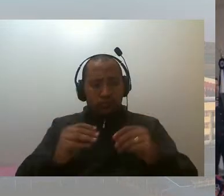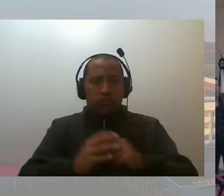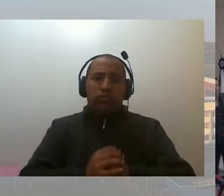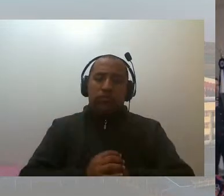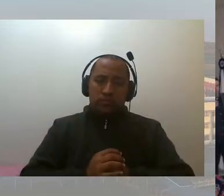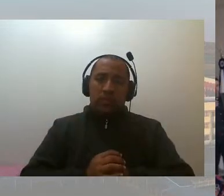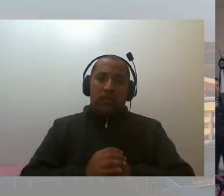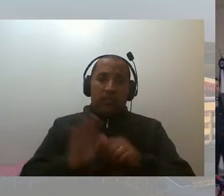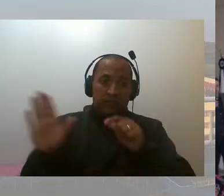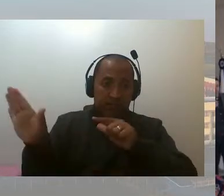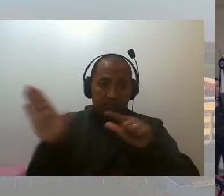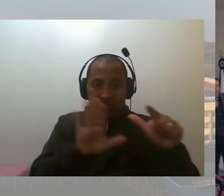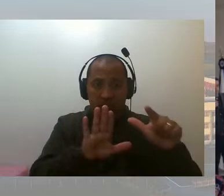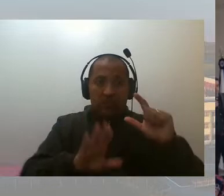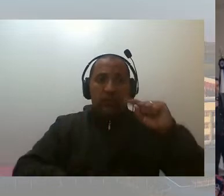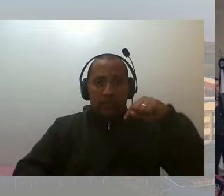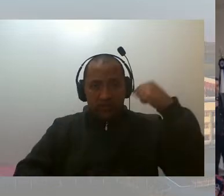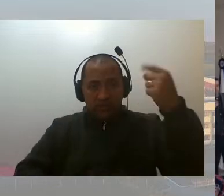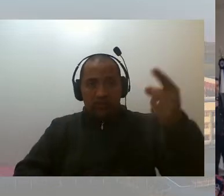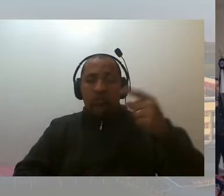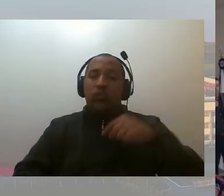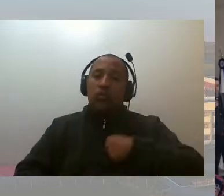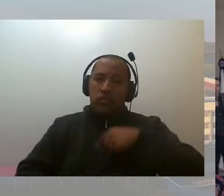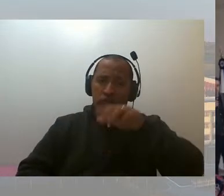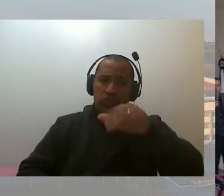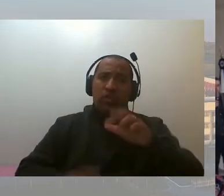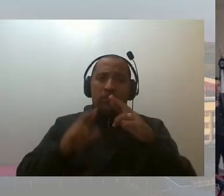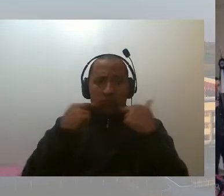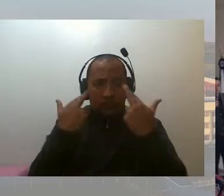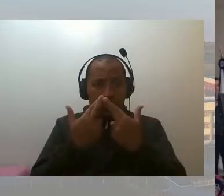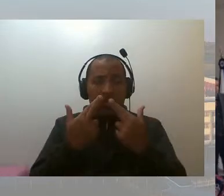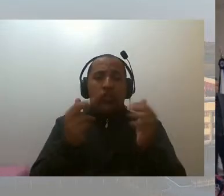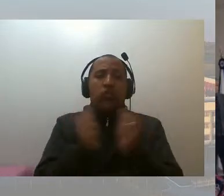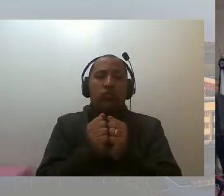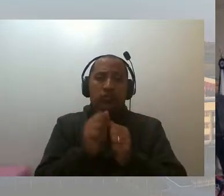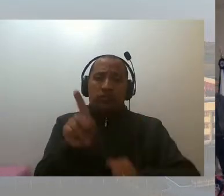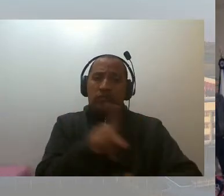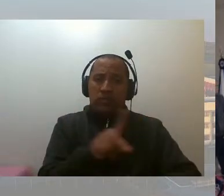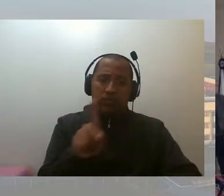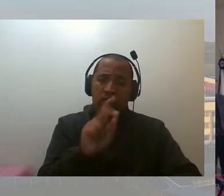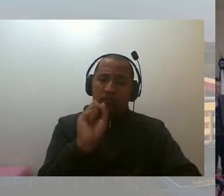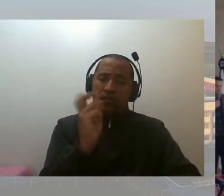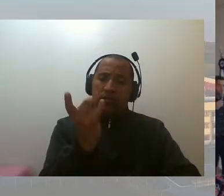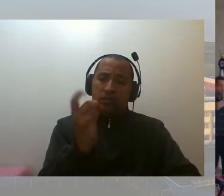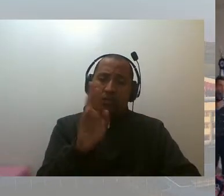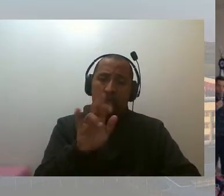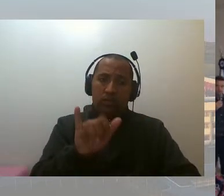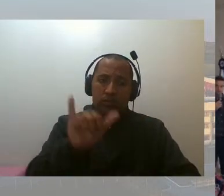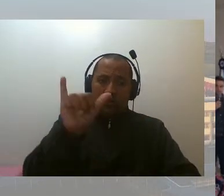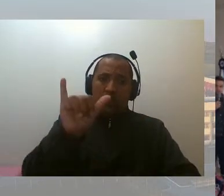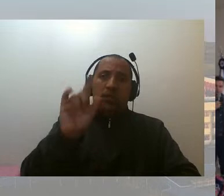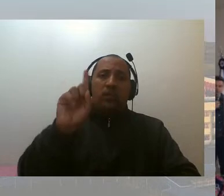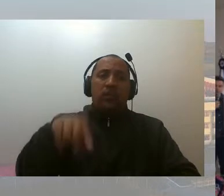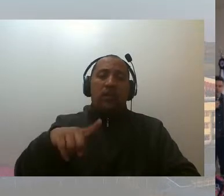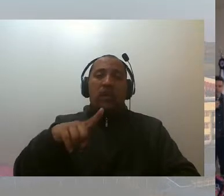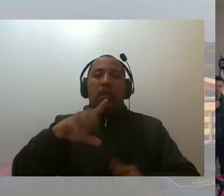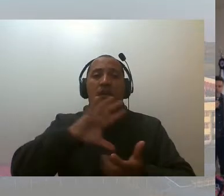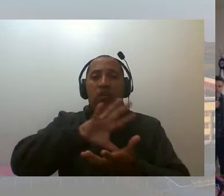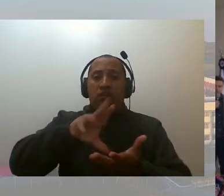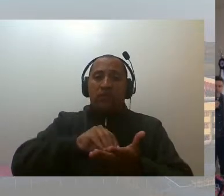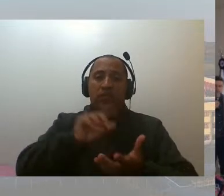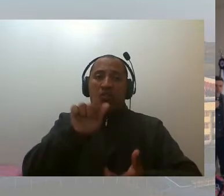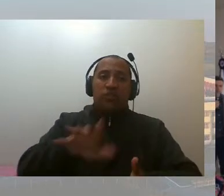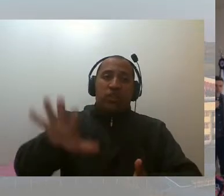a semana que vem, então, nós vamos chamar uma reunião, eu e a professora Shirley, que estávamos na comissão geral do CIEP